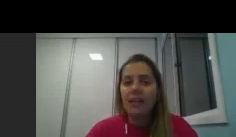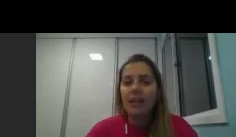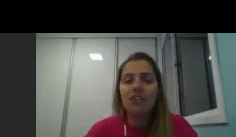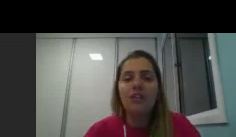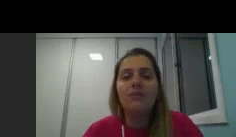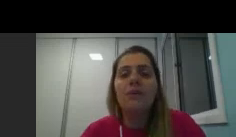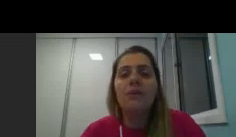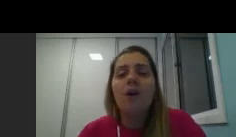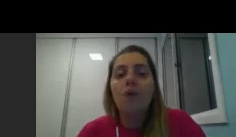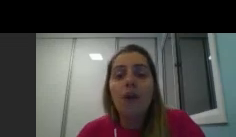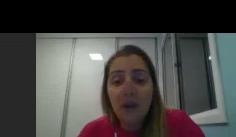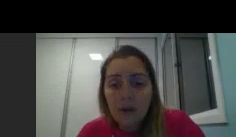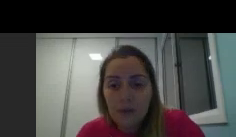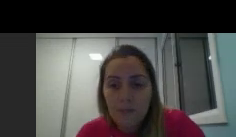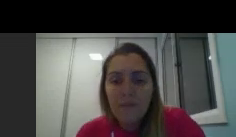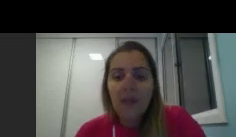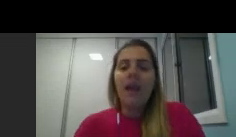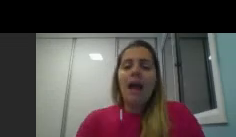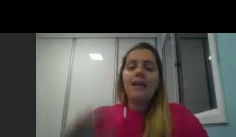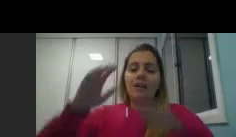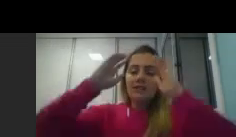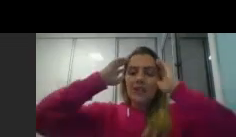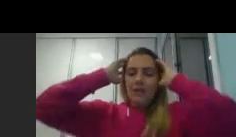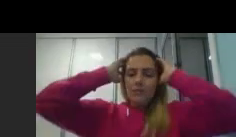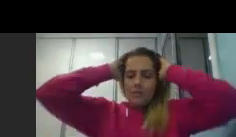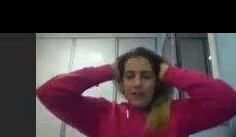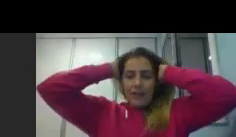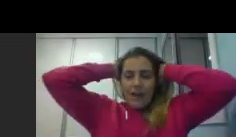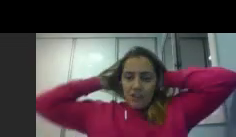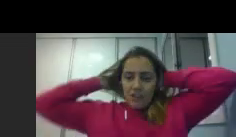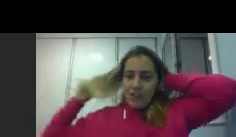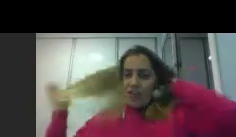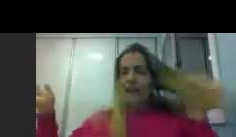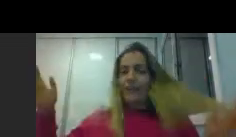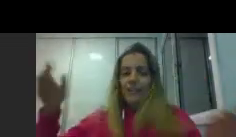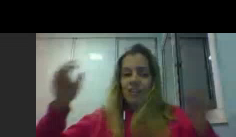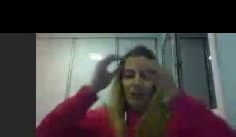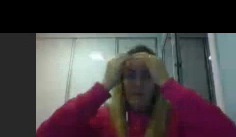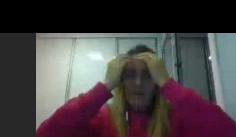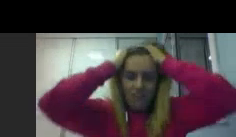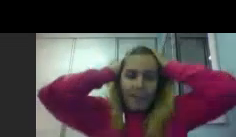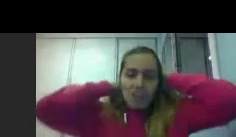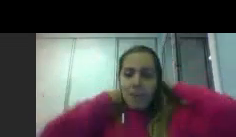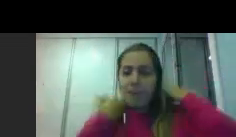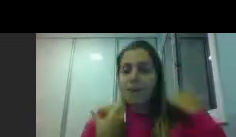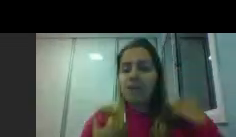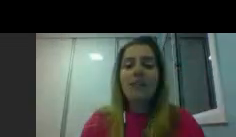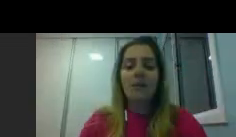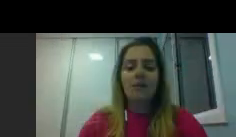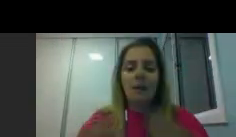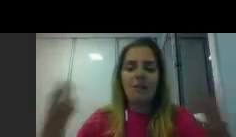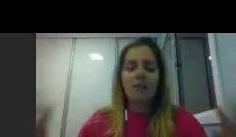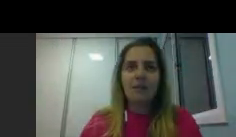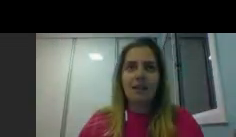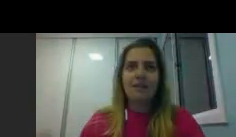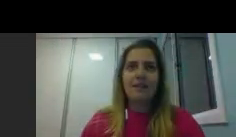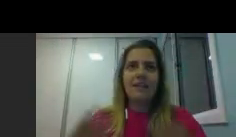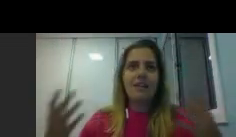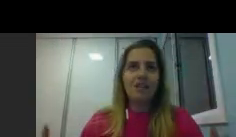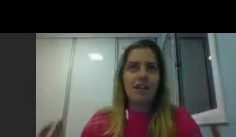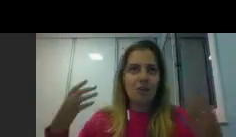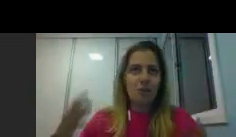né? Fator negativo, o canhoto. Aí nós temos, só que é claro, gente, aqui a gente está falando a genética bem por cima, não dá para